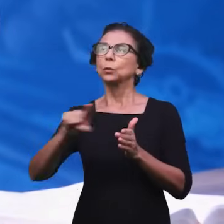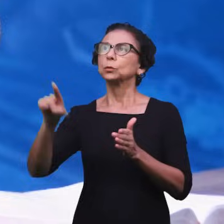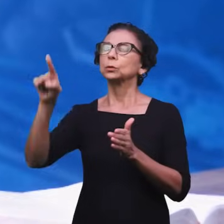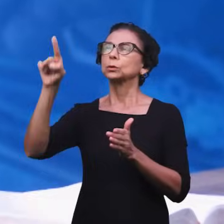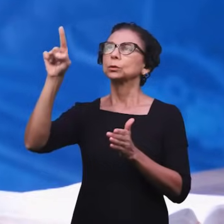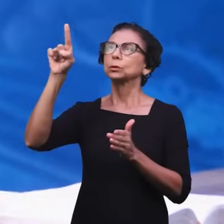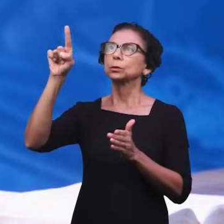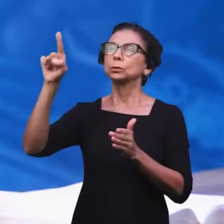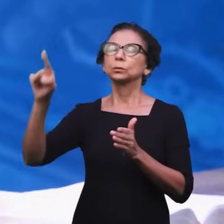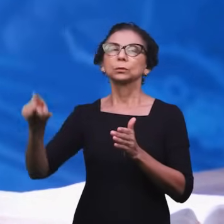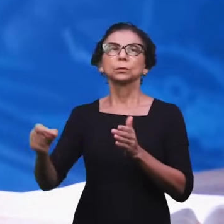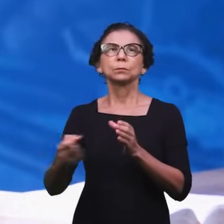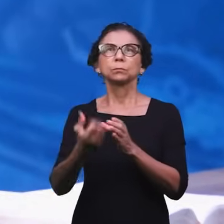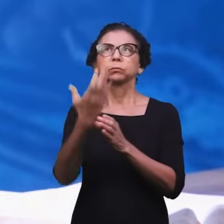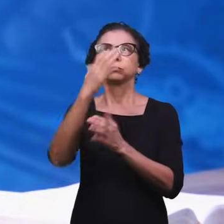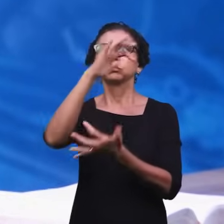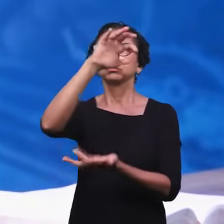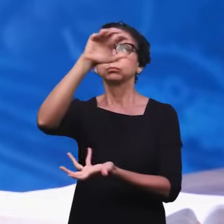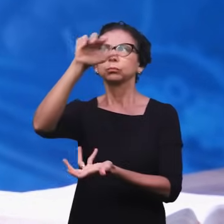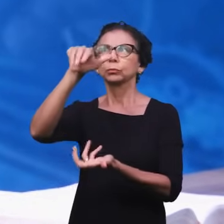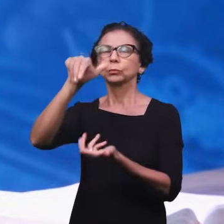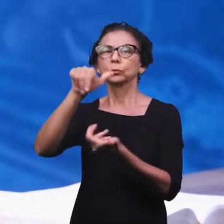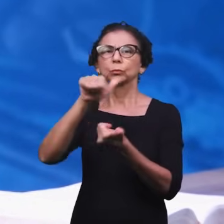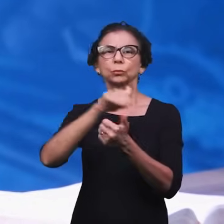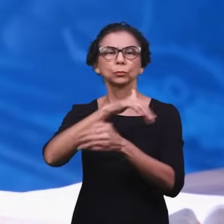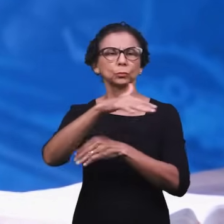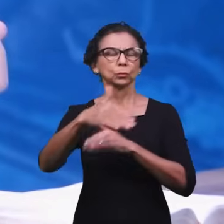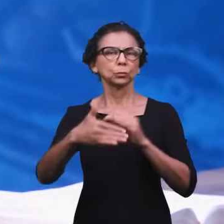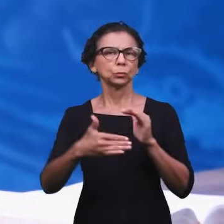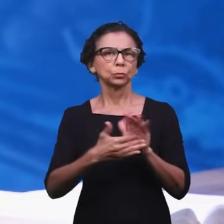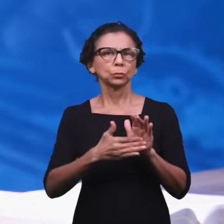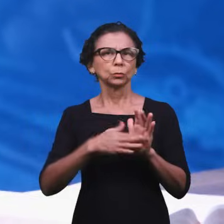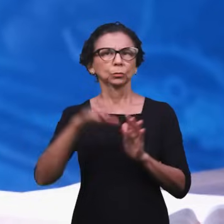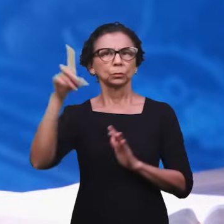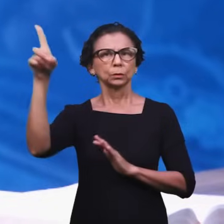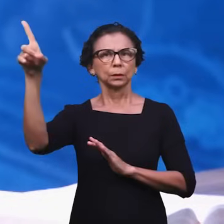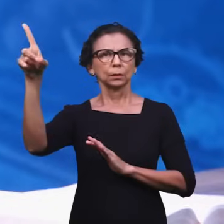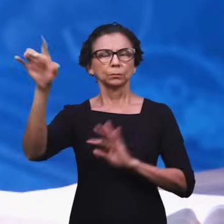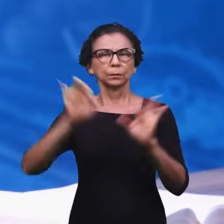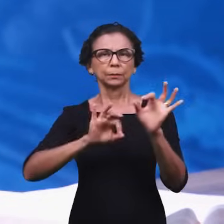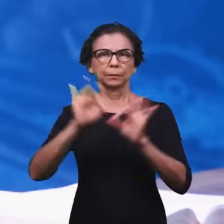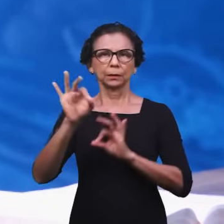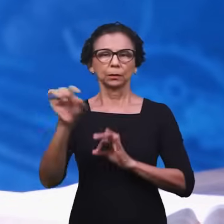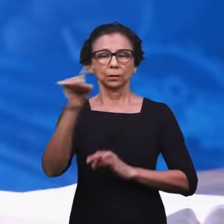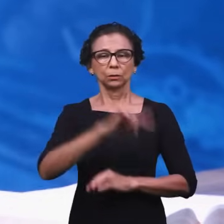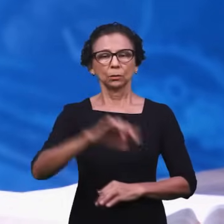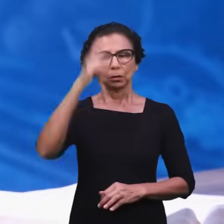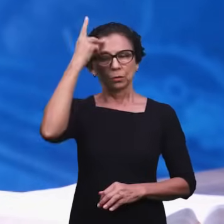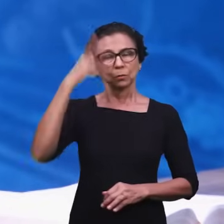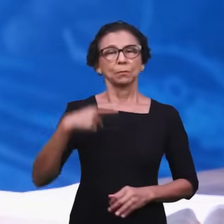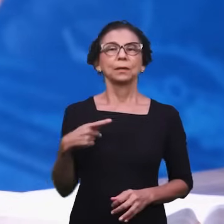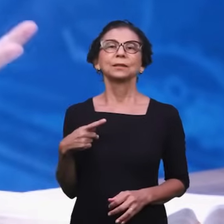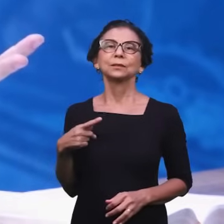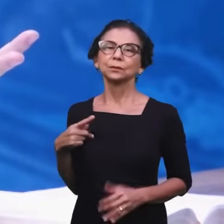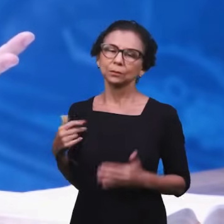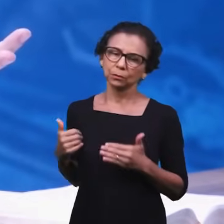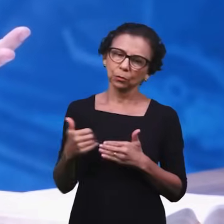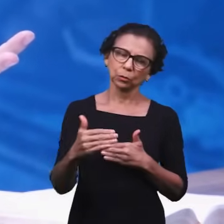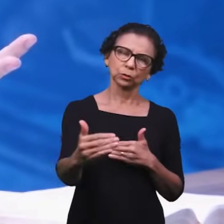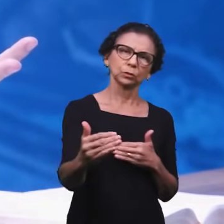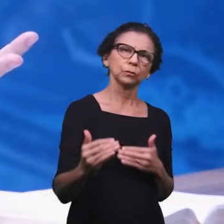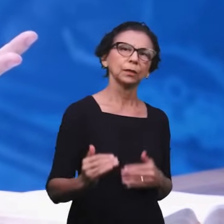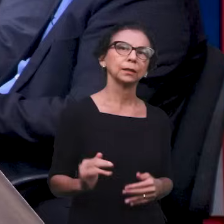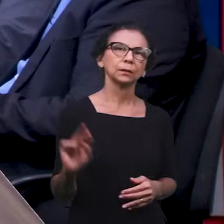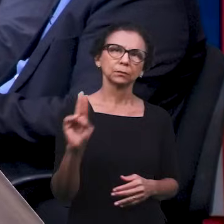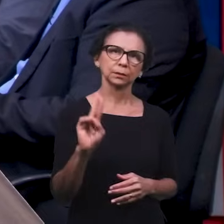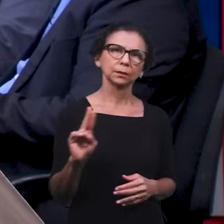universo, ele criou o mundo, ele criou os elementos para que o homem pudesse usar disso. Então, dominar, né, a terra, sobre